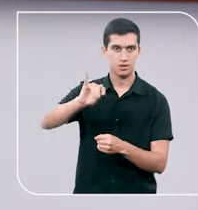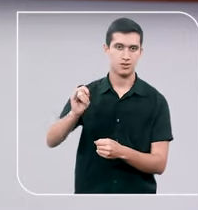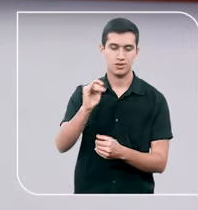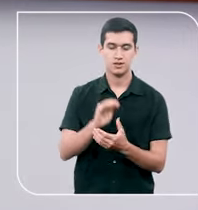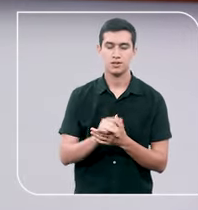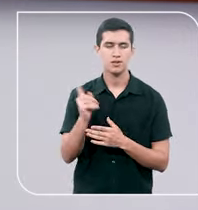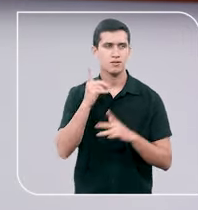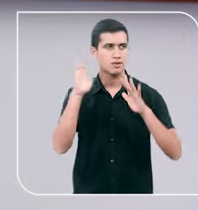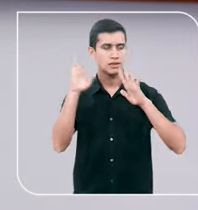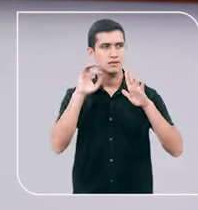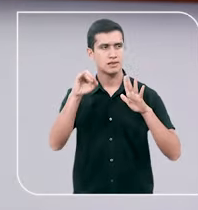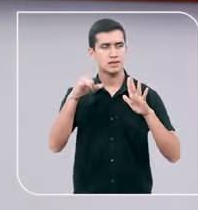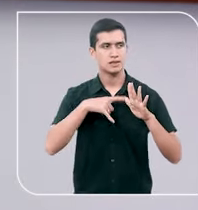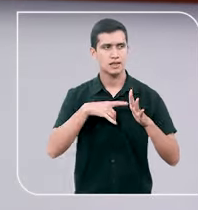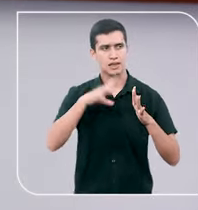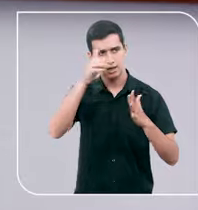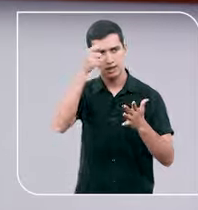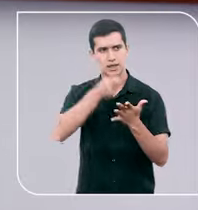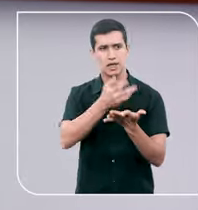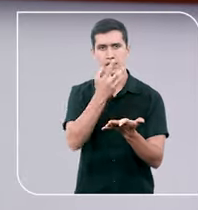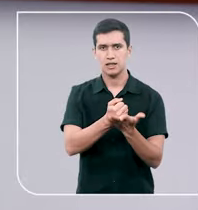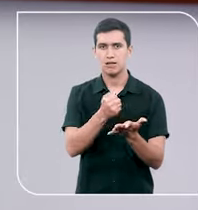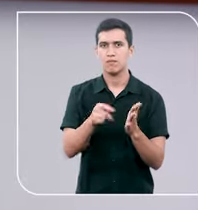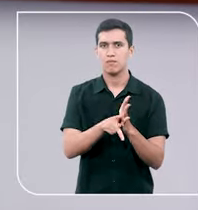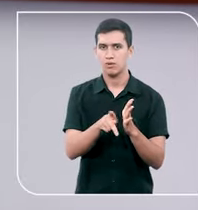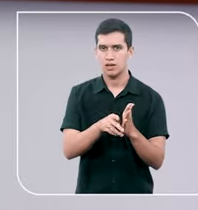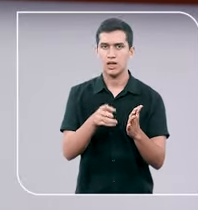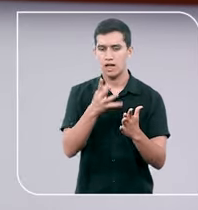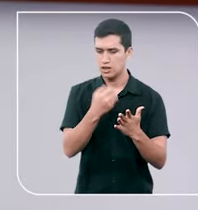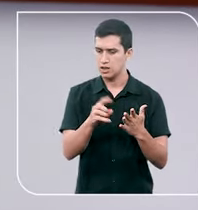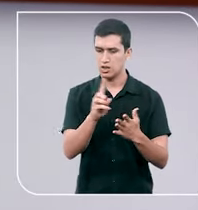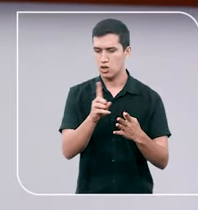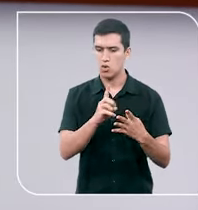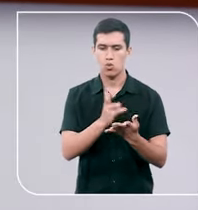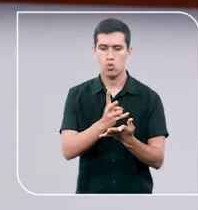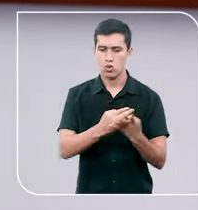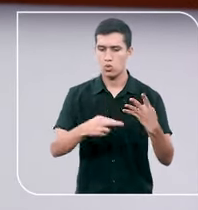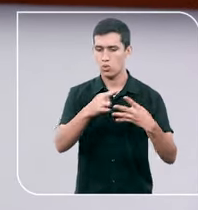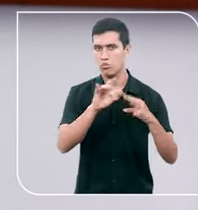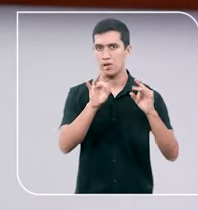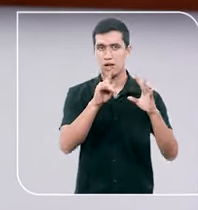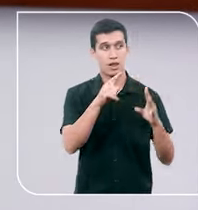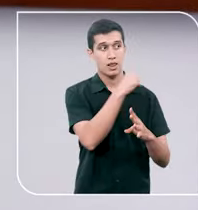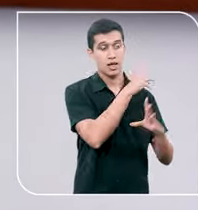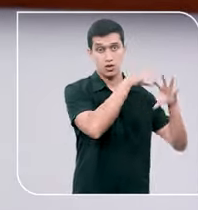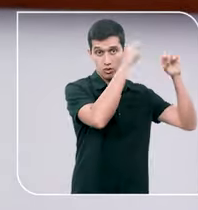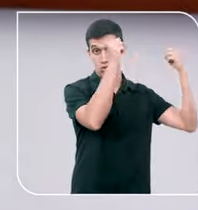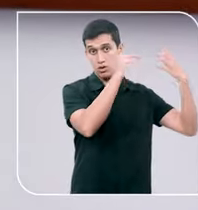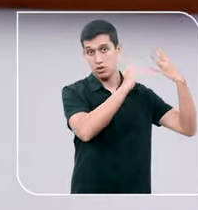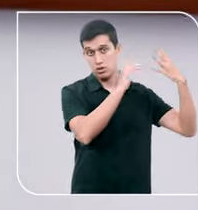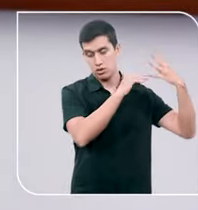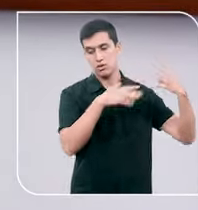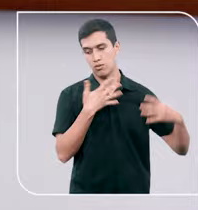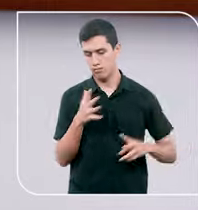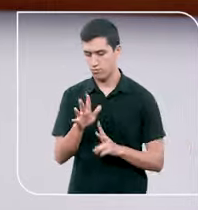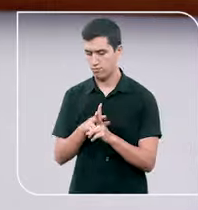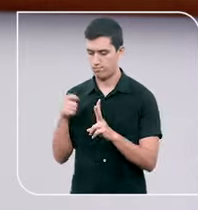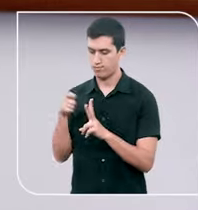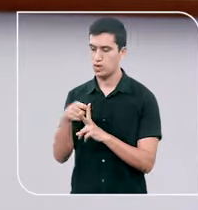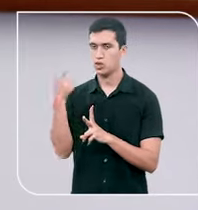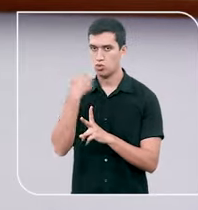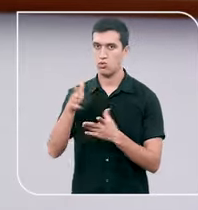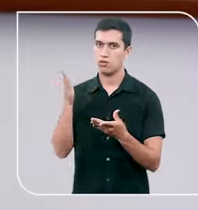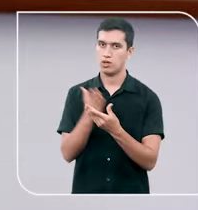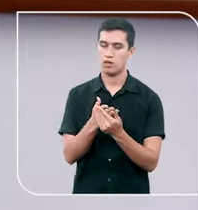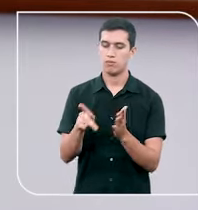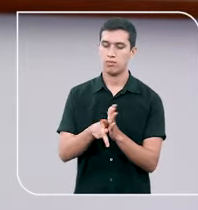Imaginamos que tivemos a decisão de admissibilidade negando o seguimento para o recurso especial lá na origem, a parte interpôs o recurso de